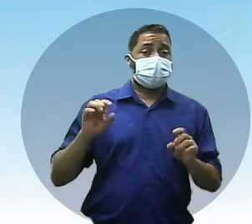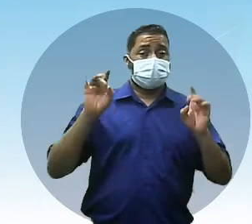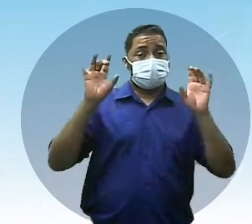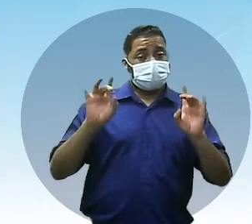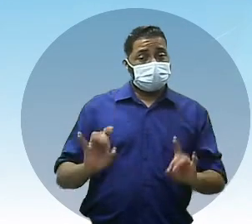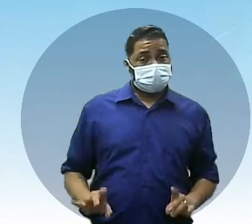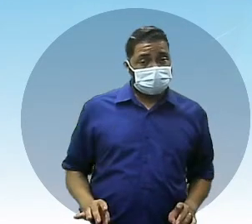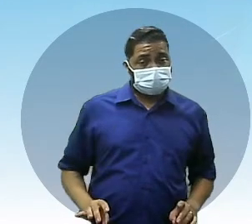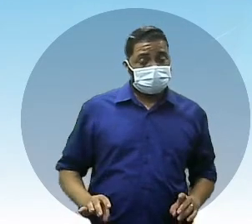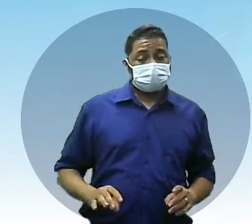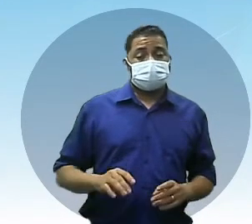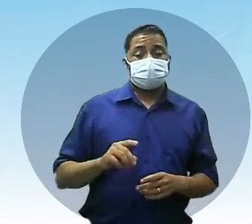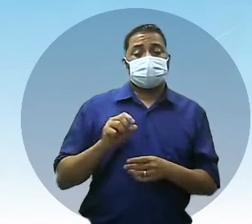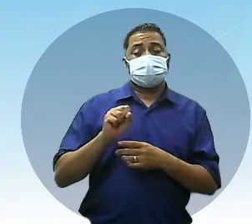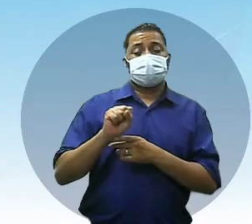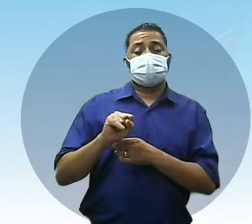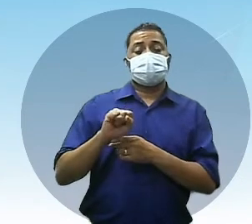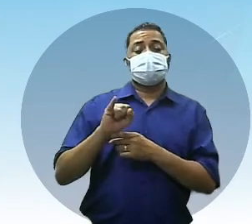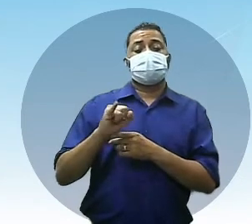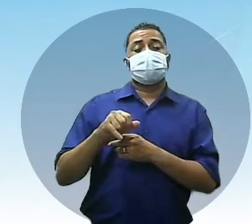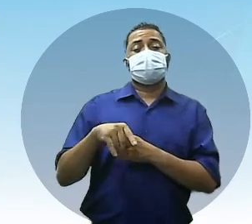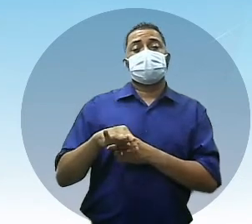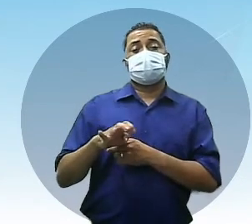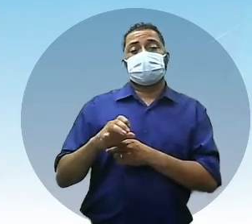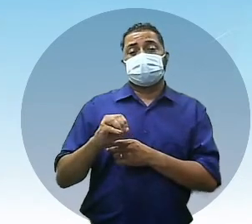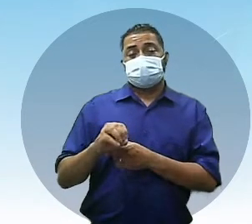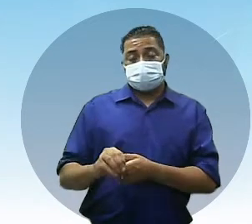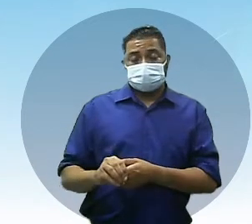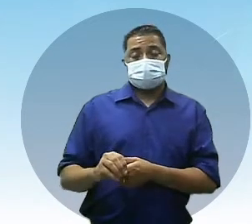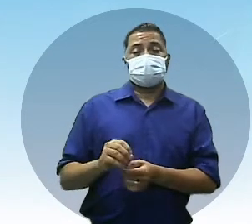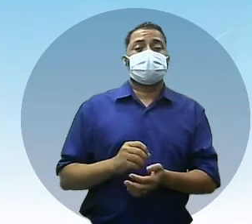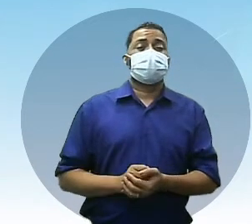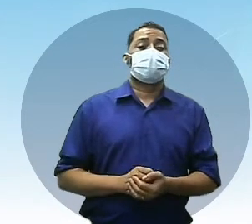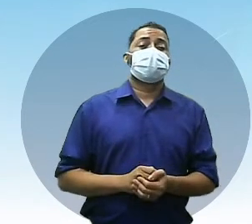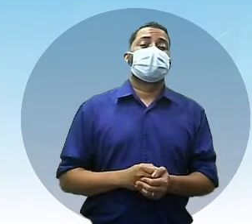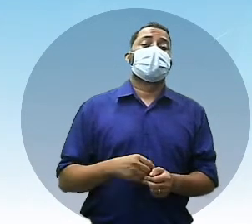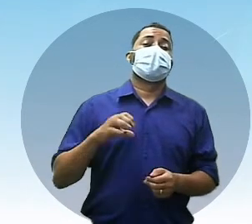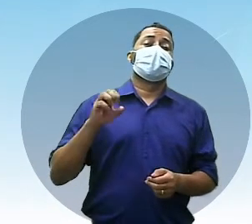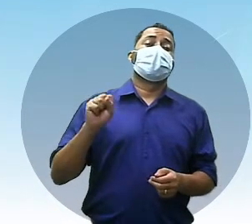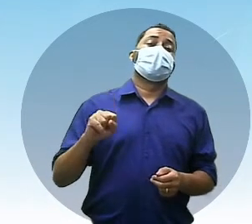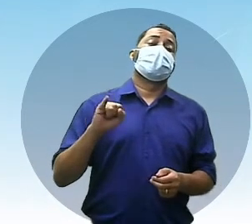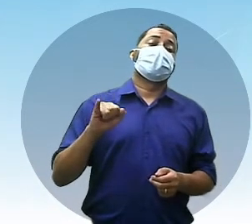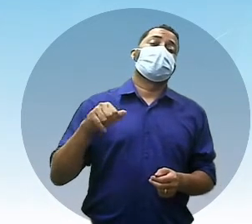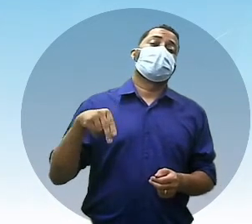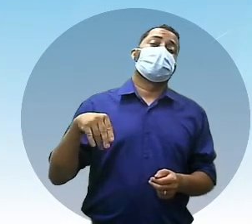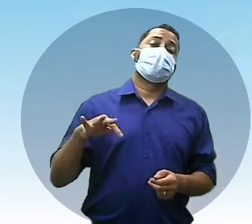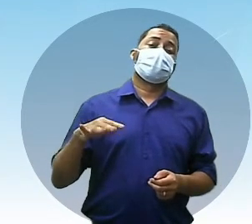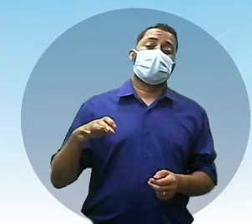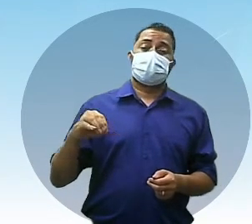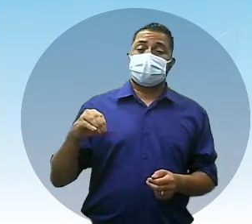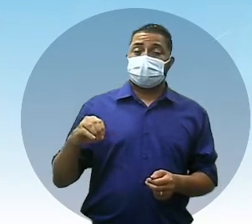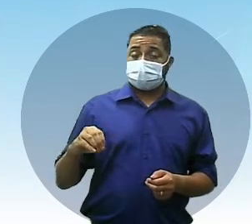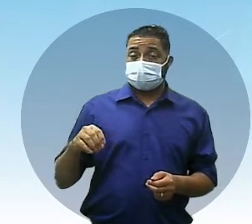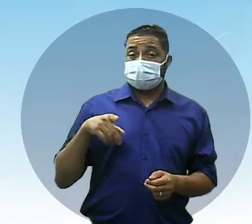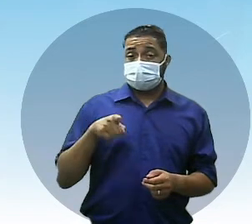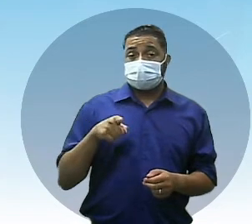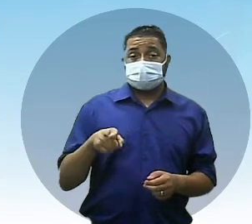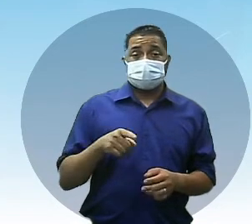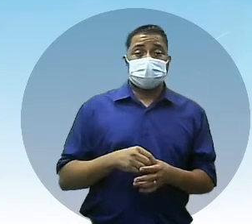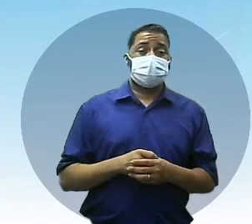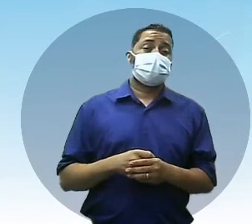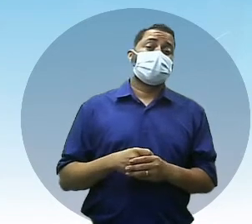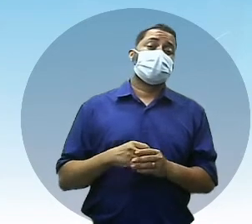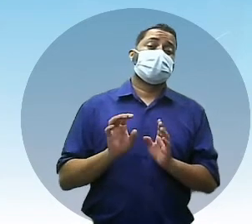do sionismo. Tá bacana? Sionismo é esse